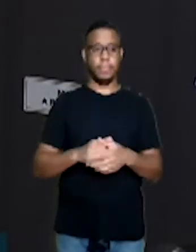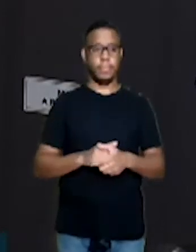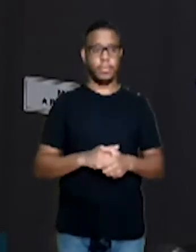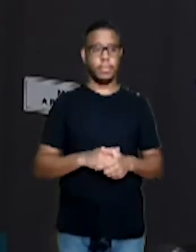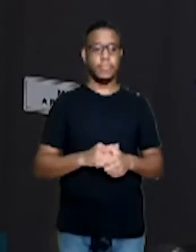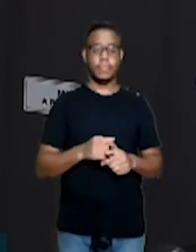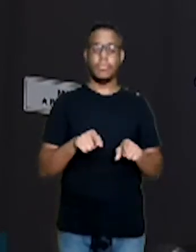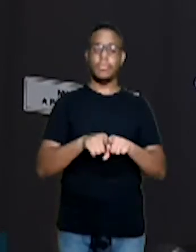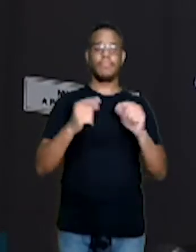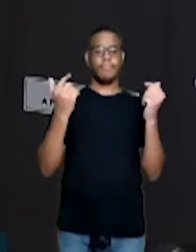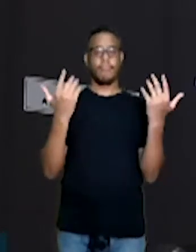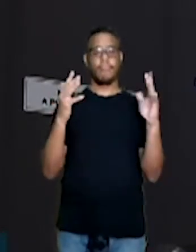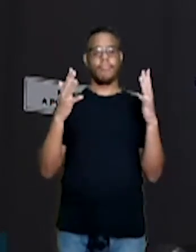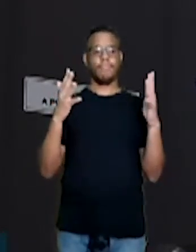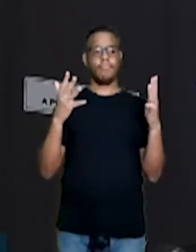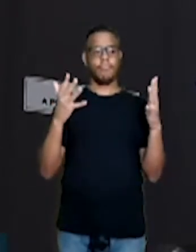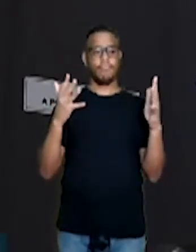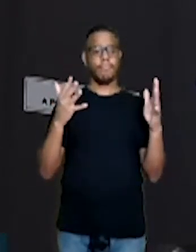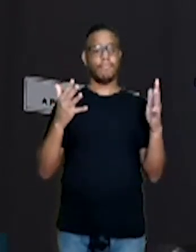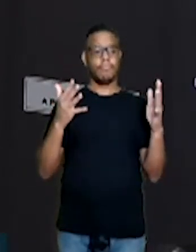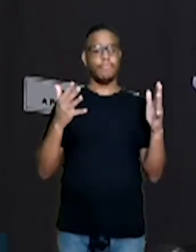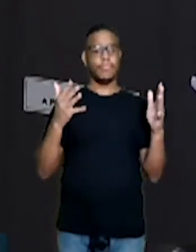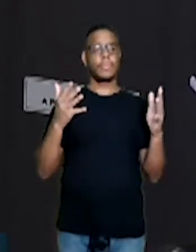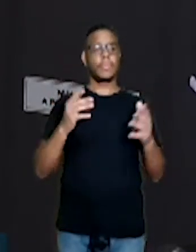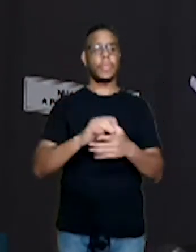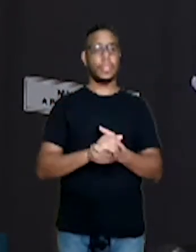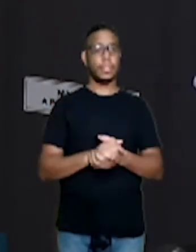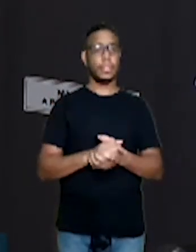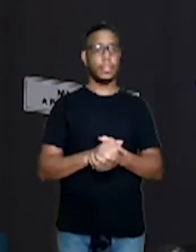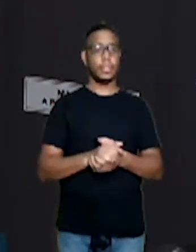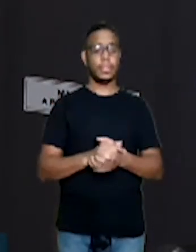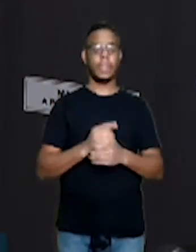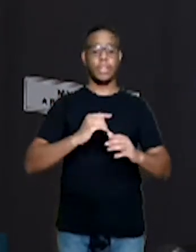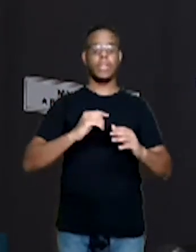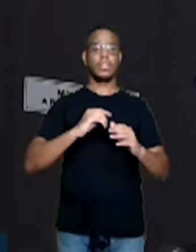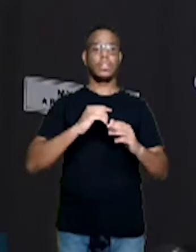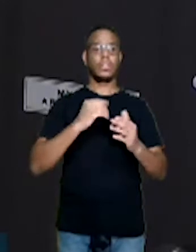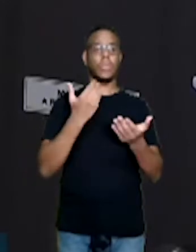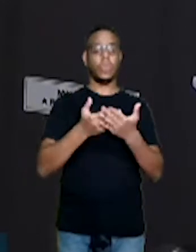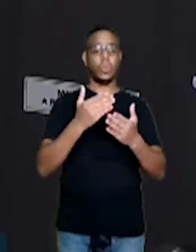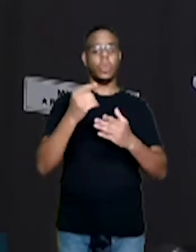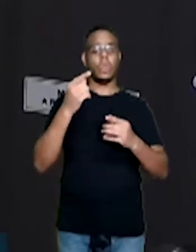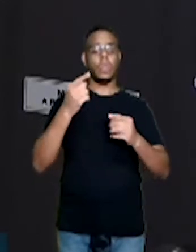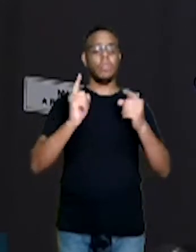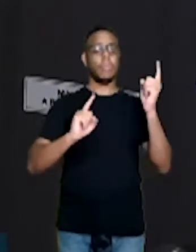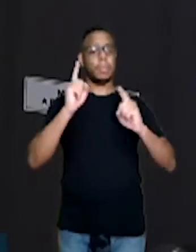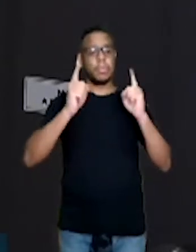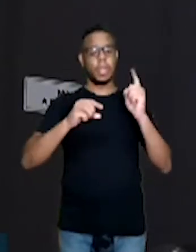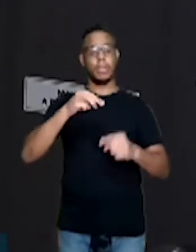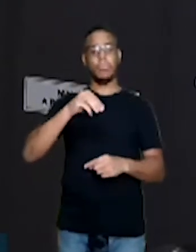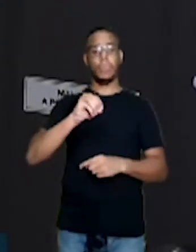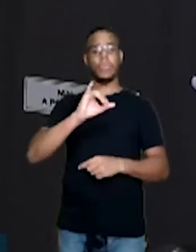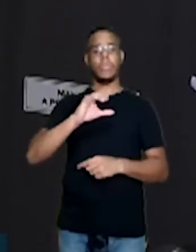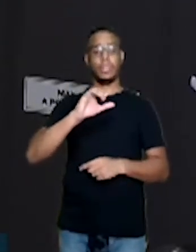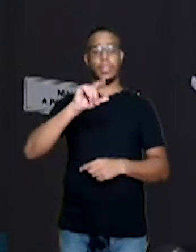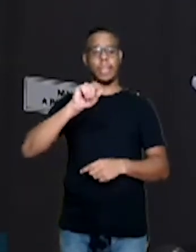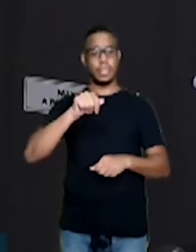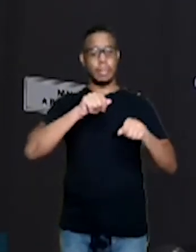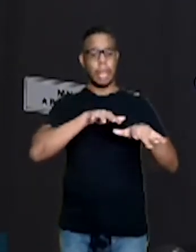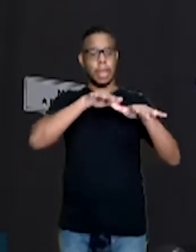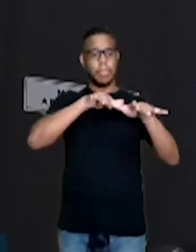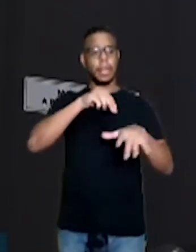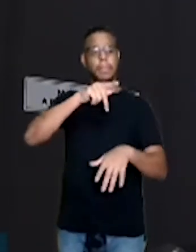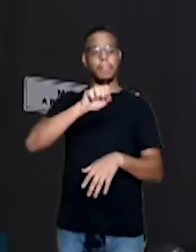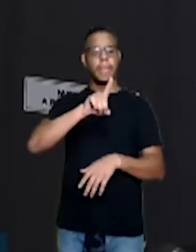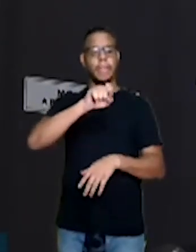parabenizando a escola de samba Mocidade, também o bloco Pé de Várzea, que são lá da minha região, da